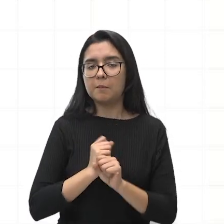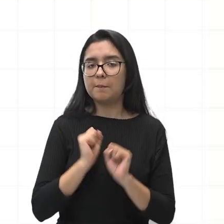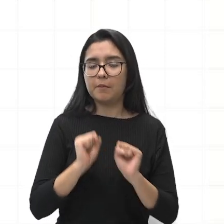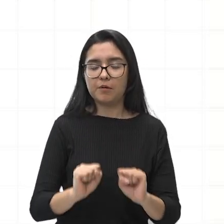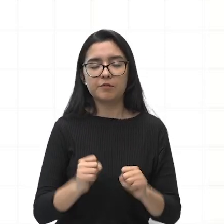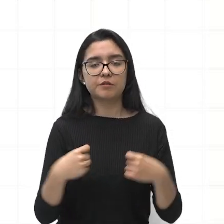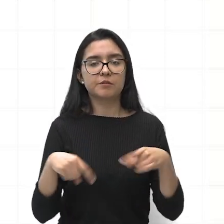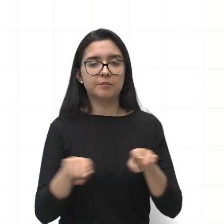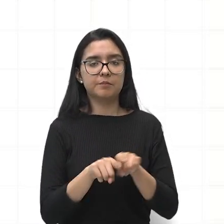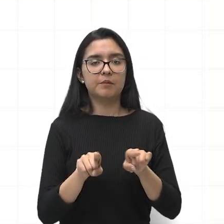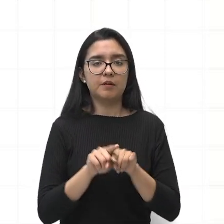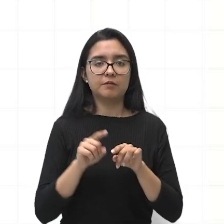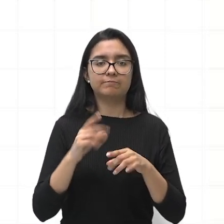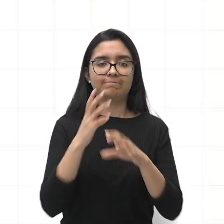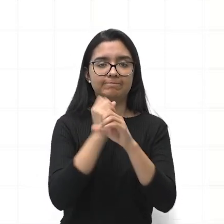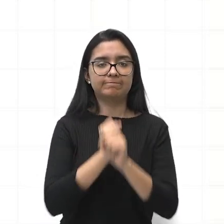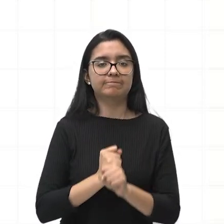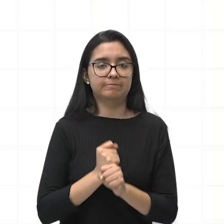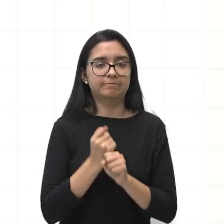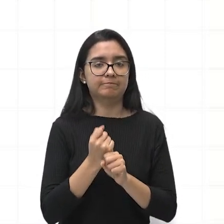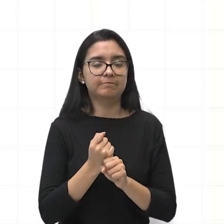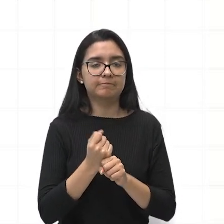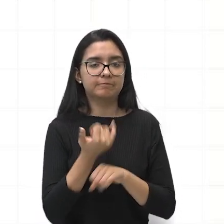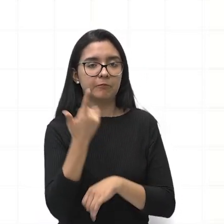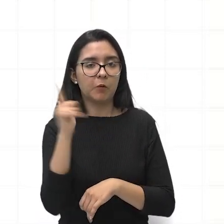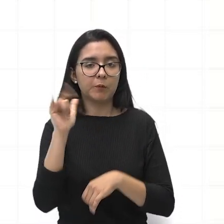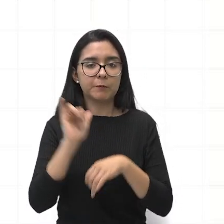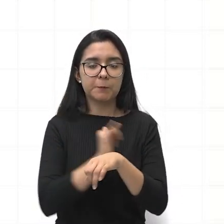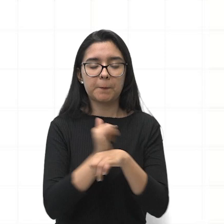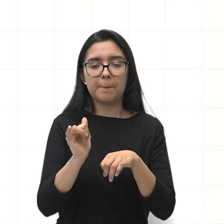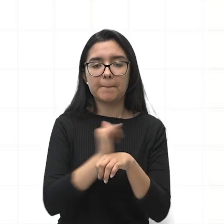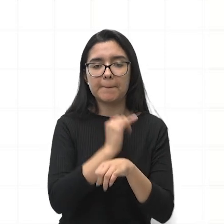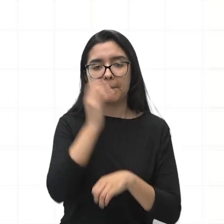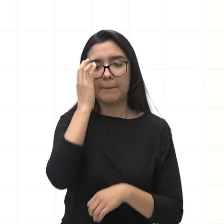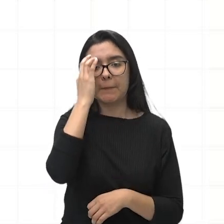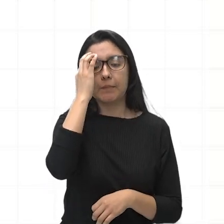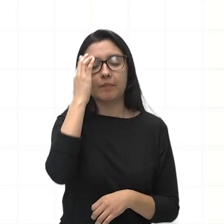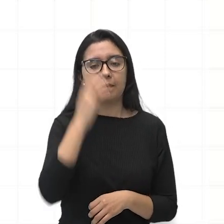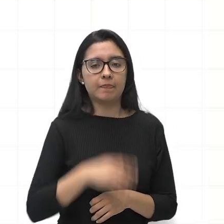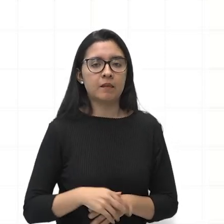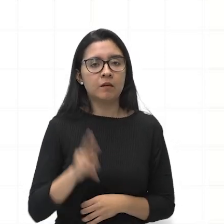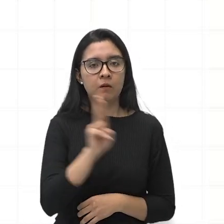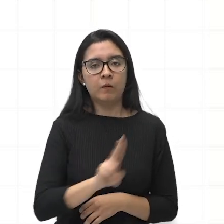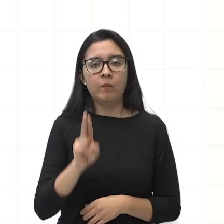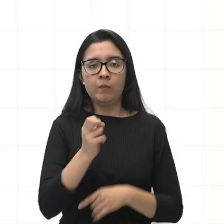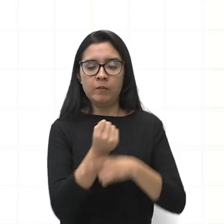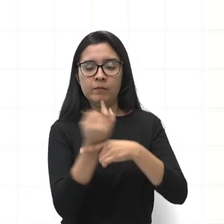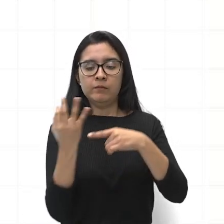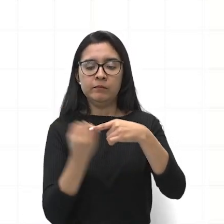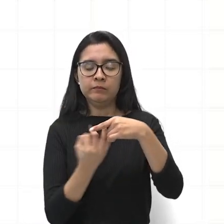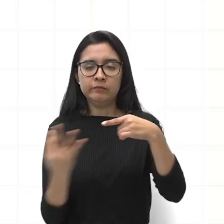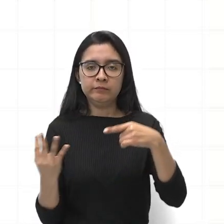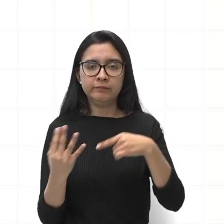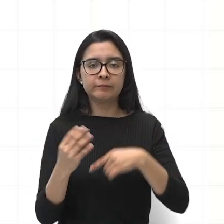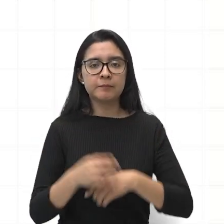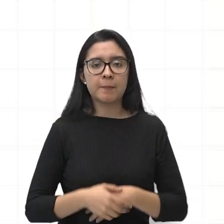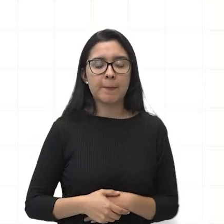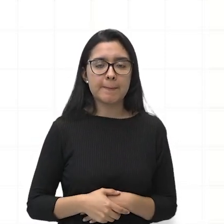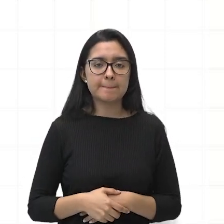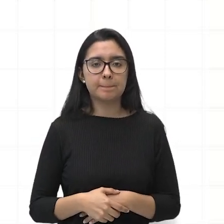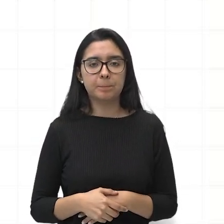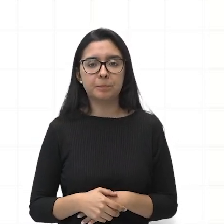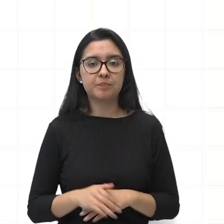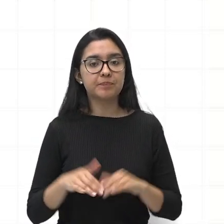isso diferente, né? Dividir tudo por frações decimais e centesimais. Mas vamos fazer por aqui, né?